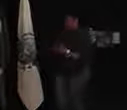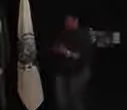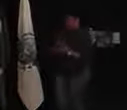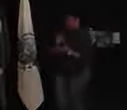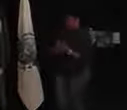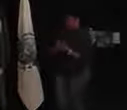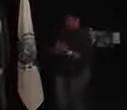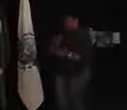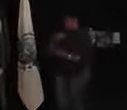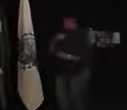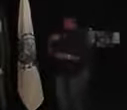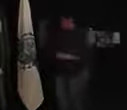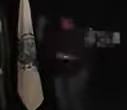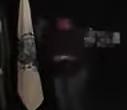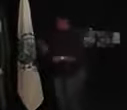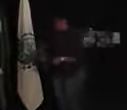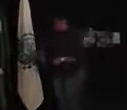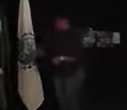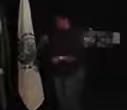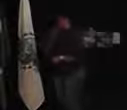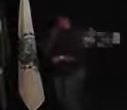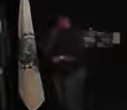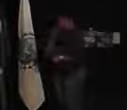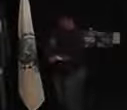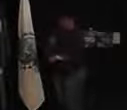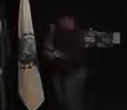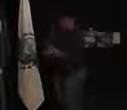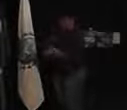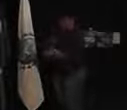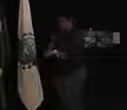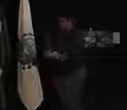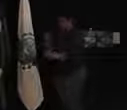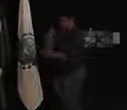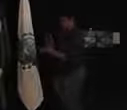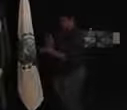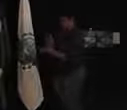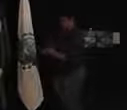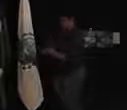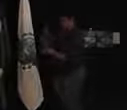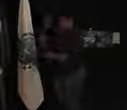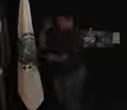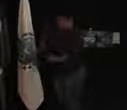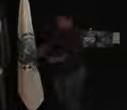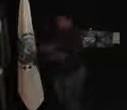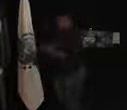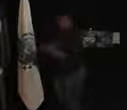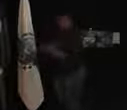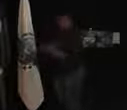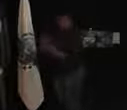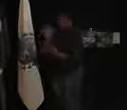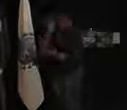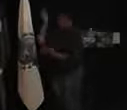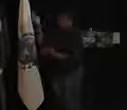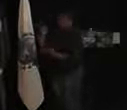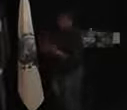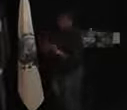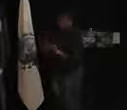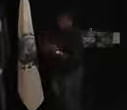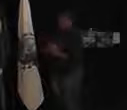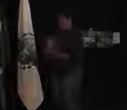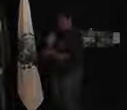realmente não presta, que ela não sabe fazer nada, ela não vai chegar em lugar nenhum, e aí ela só vai para a escola para ter uma vida social, para estar com os